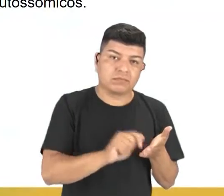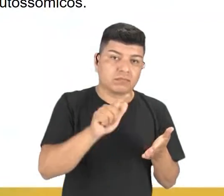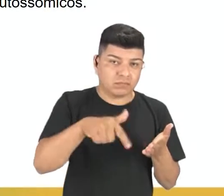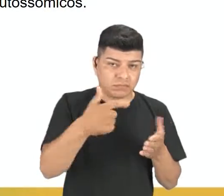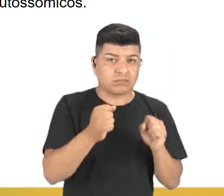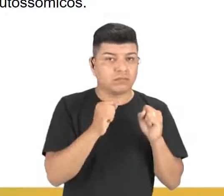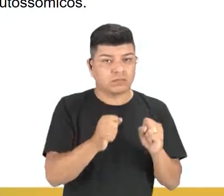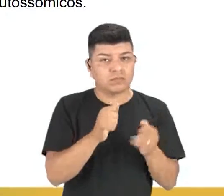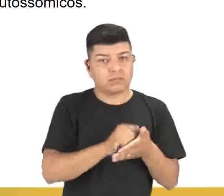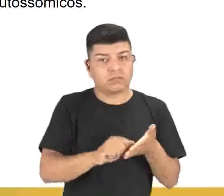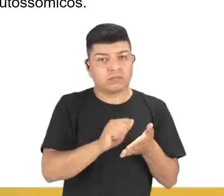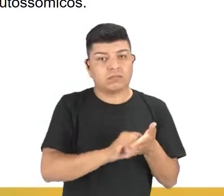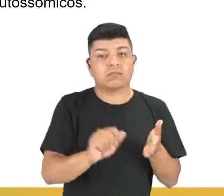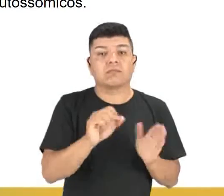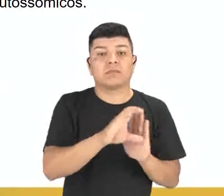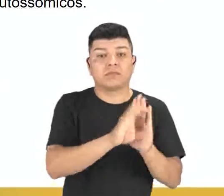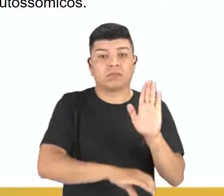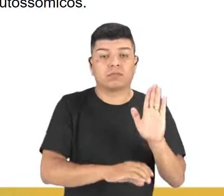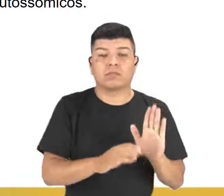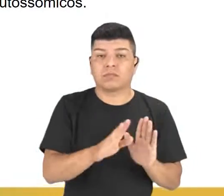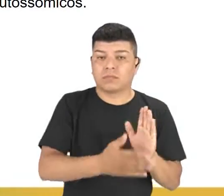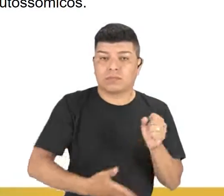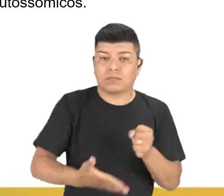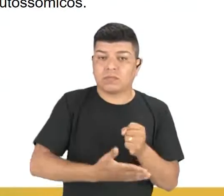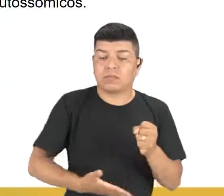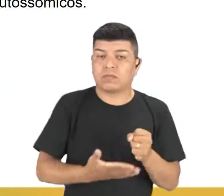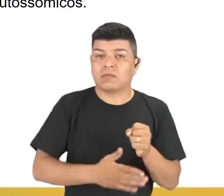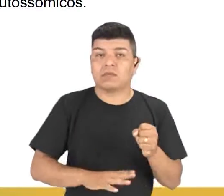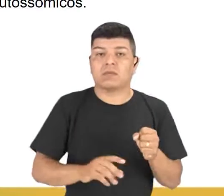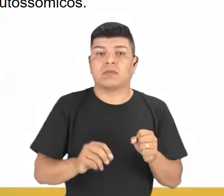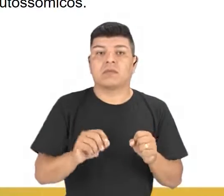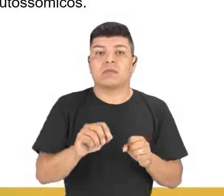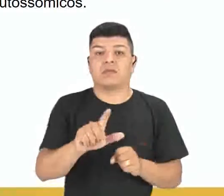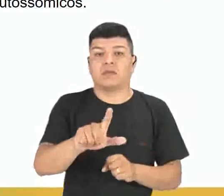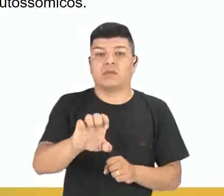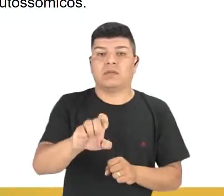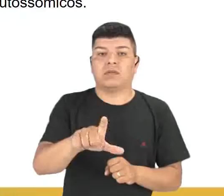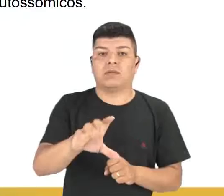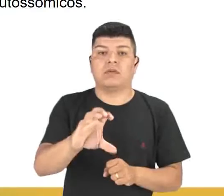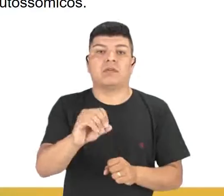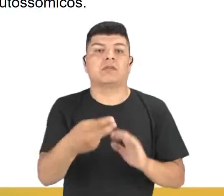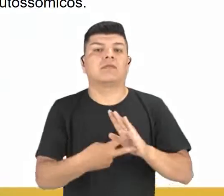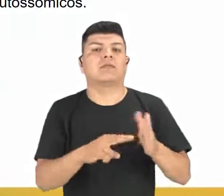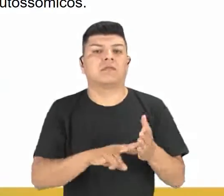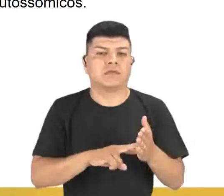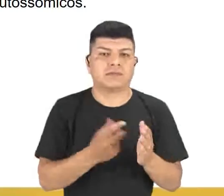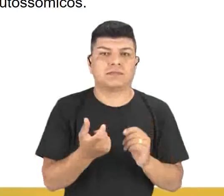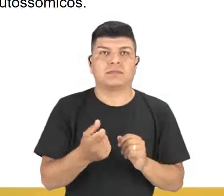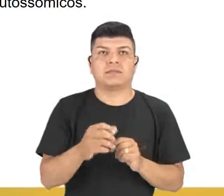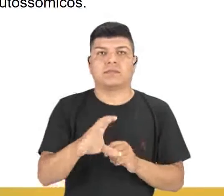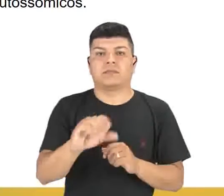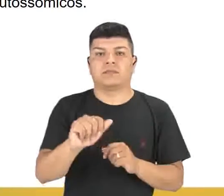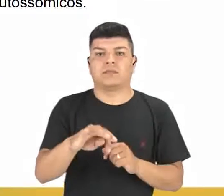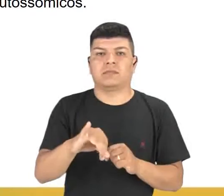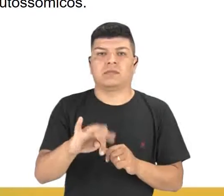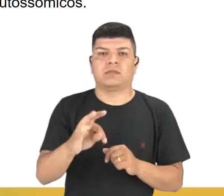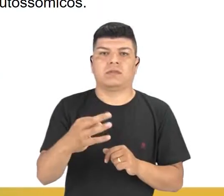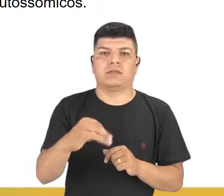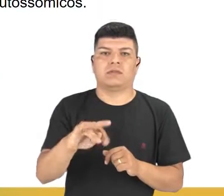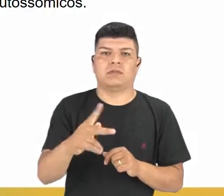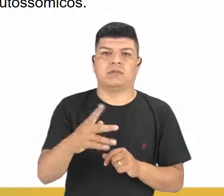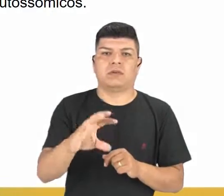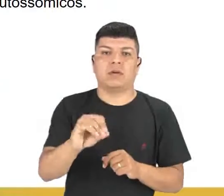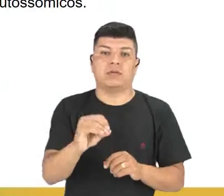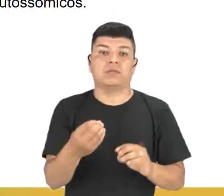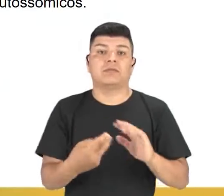outro momento, os conceitos básicos de genética. Então, por exemplo, o que é um alelo, tá? O que é um cariotipo, o que é o